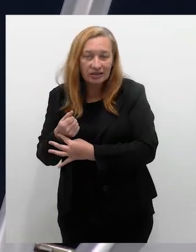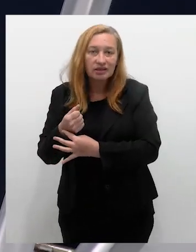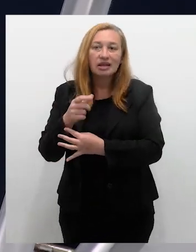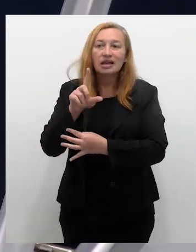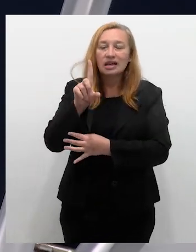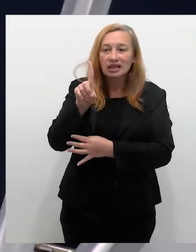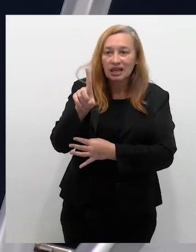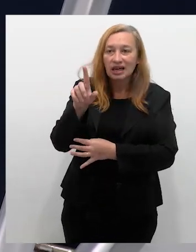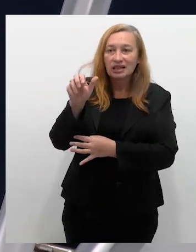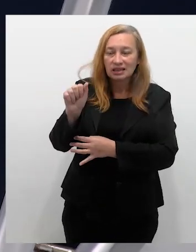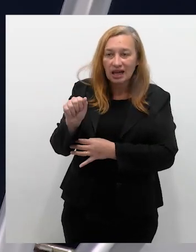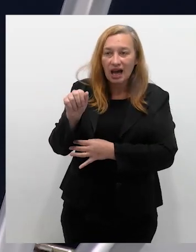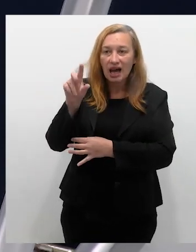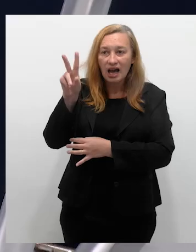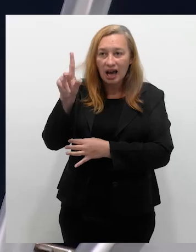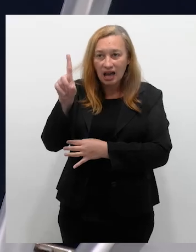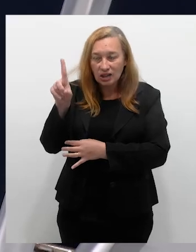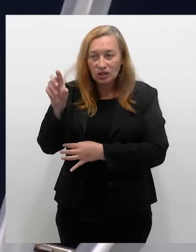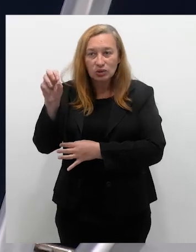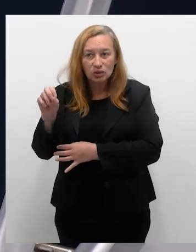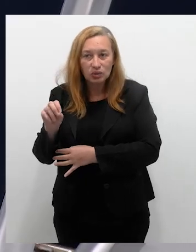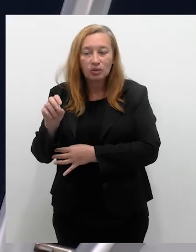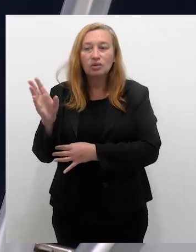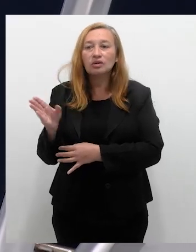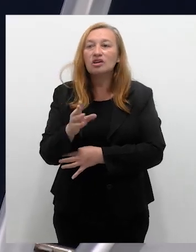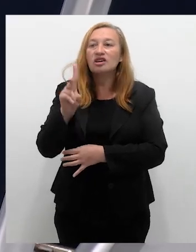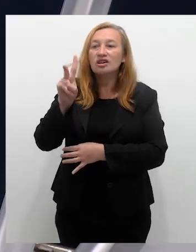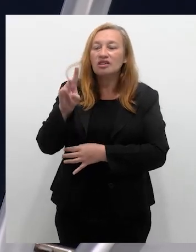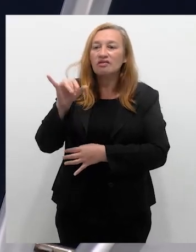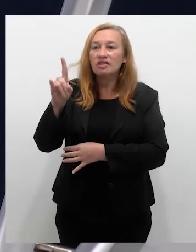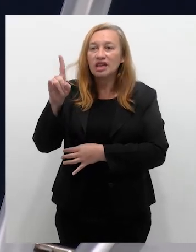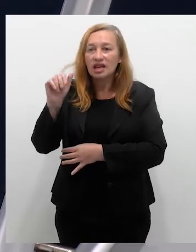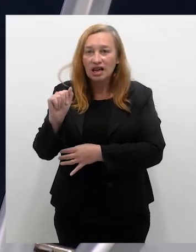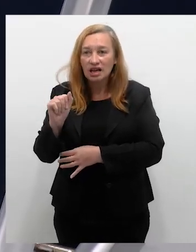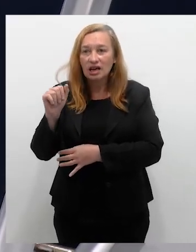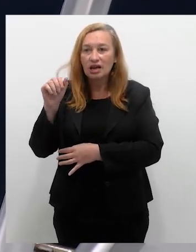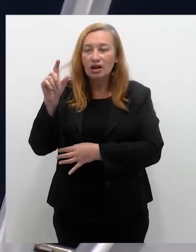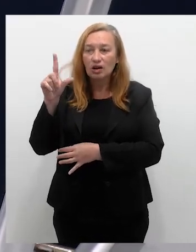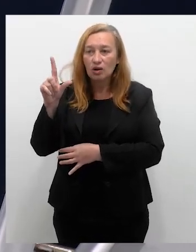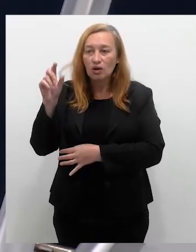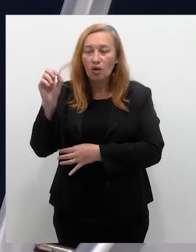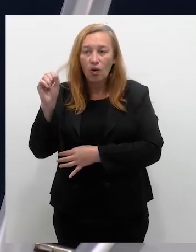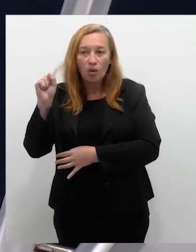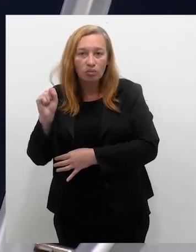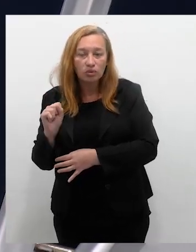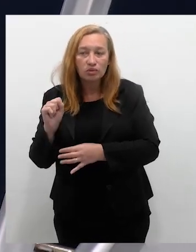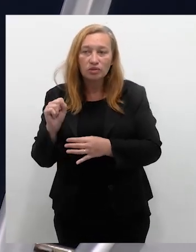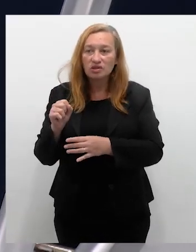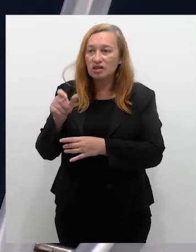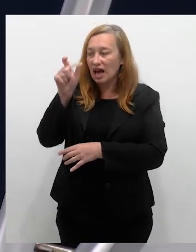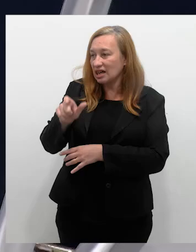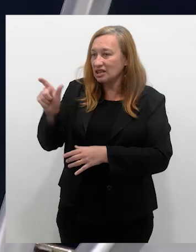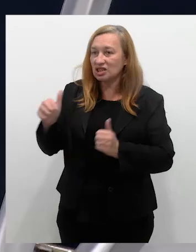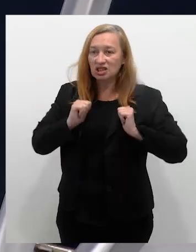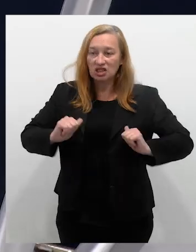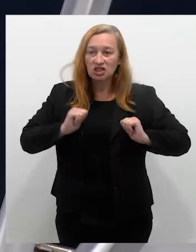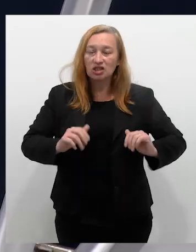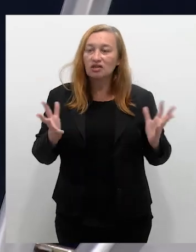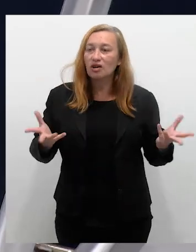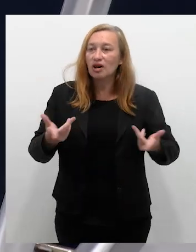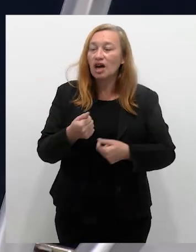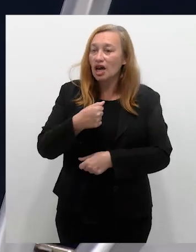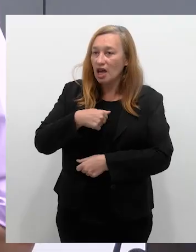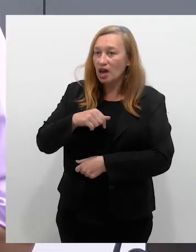Dado Villa-Lobos, que também é diabético e paciente da doutora Solange. Foi um evento incrível. Eu e o Zé